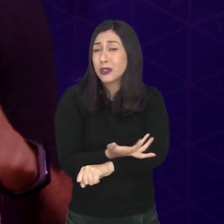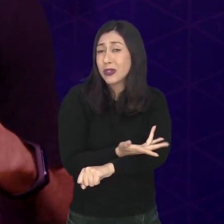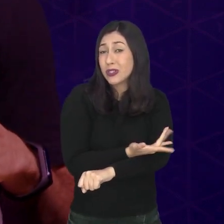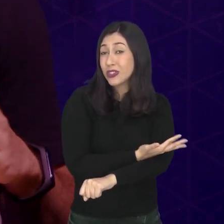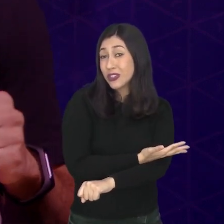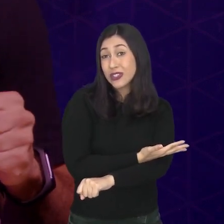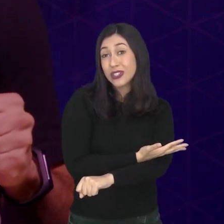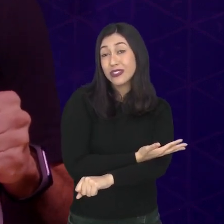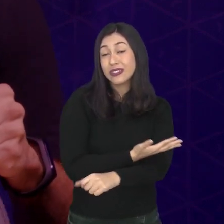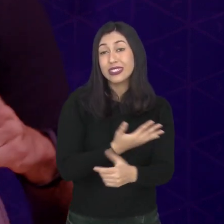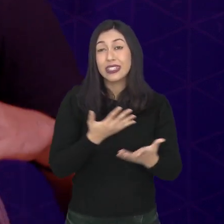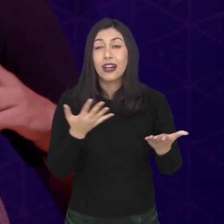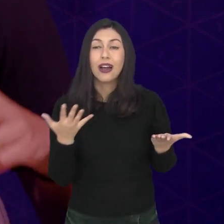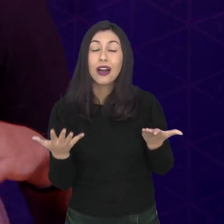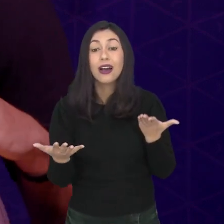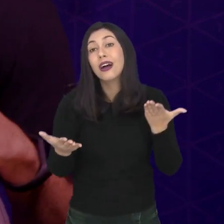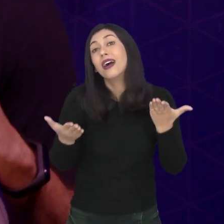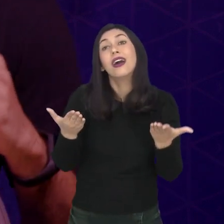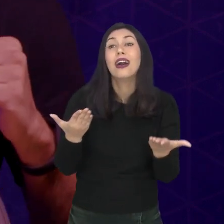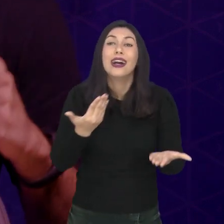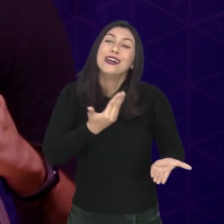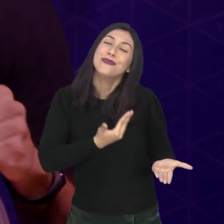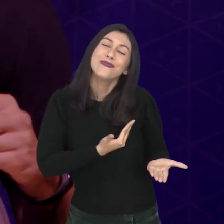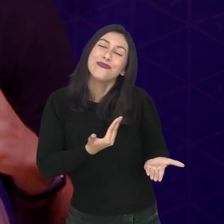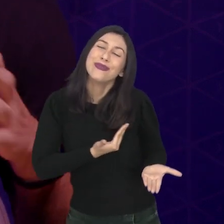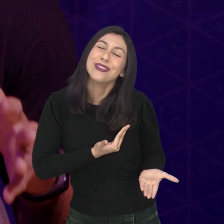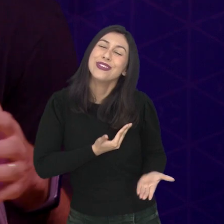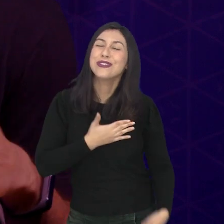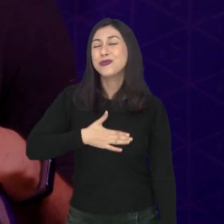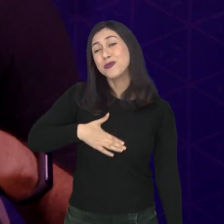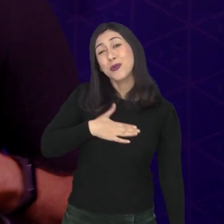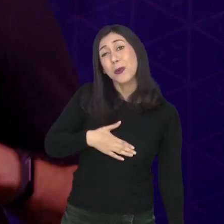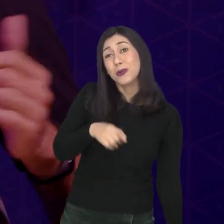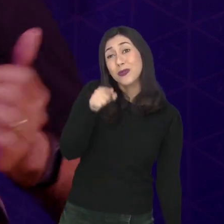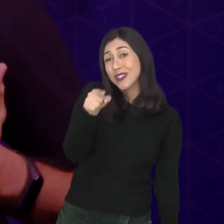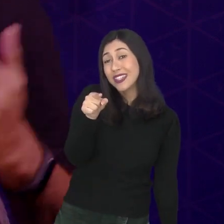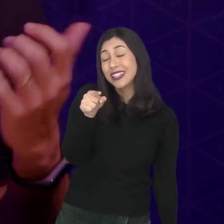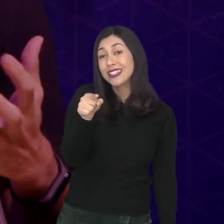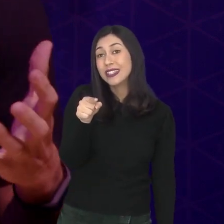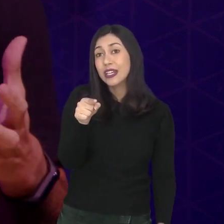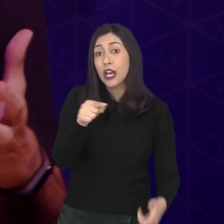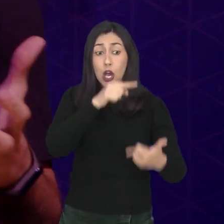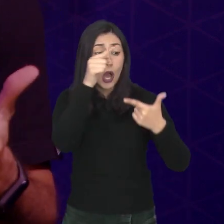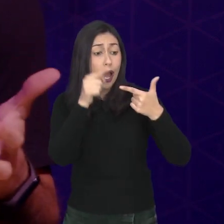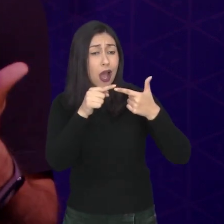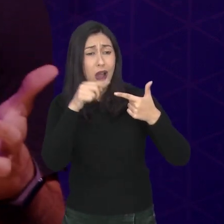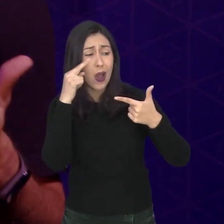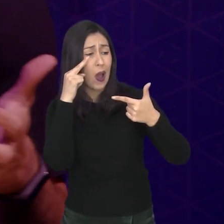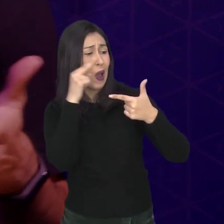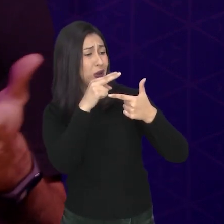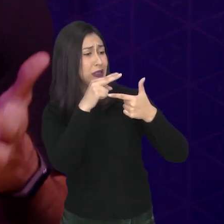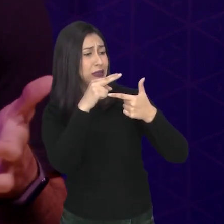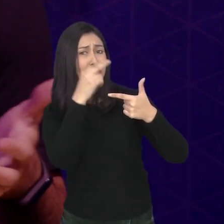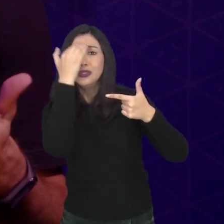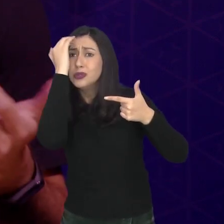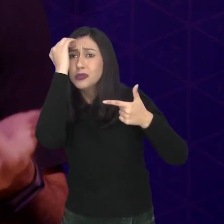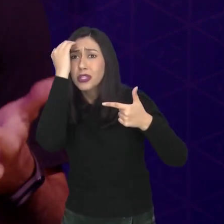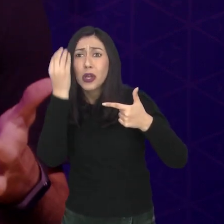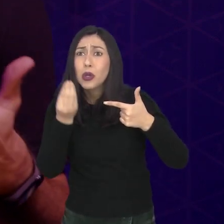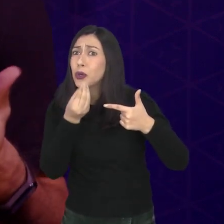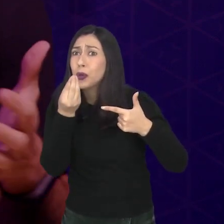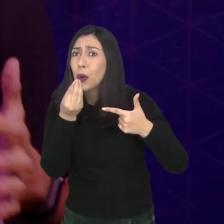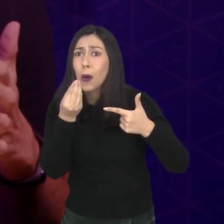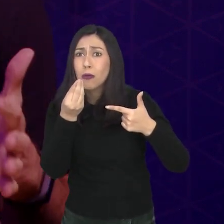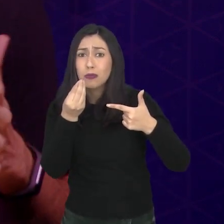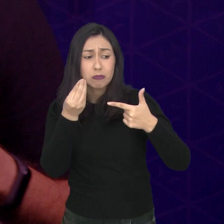mais, sabe, esse lance de, amizade, gostando de você e tal. Ele não entende como o